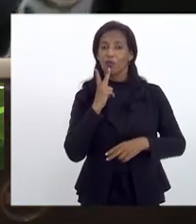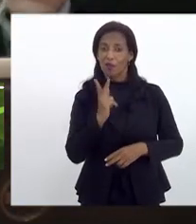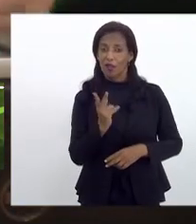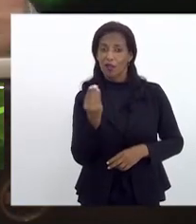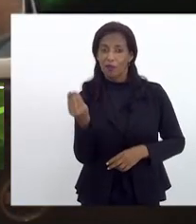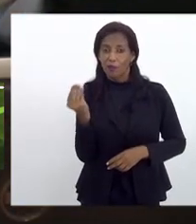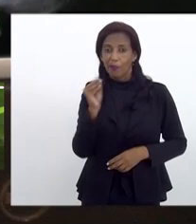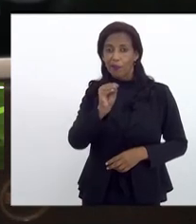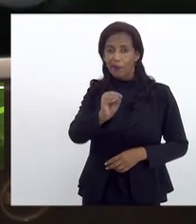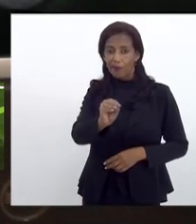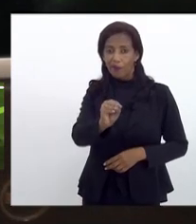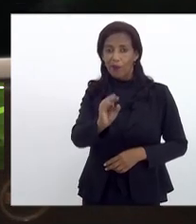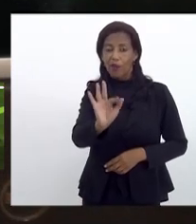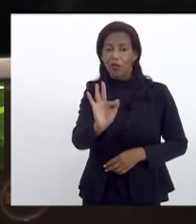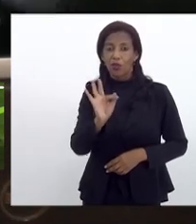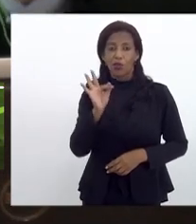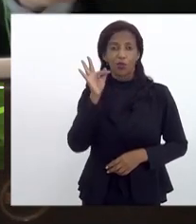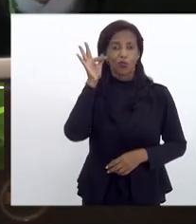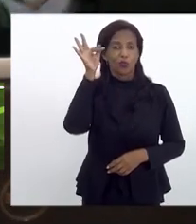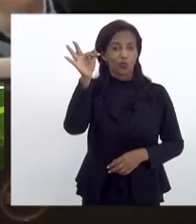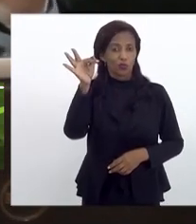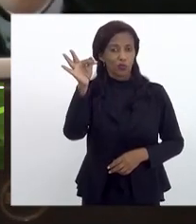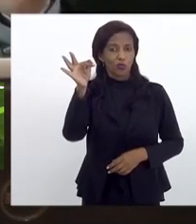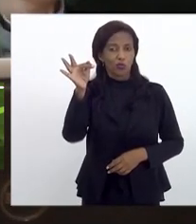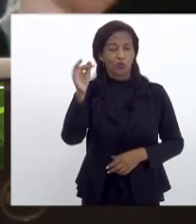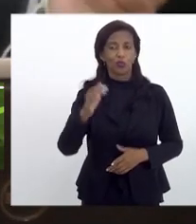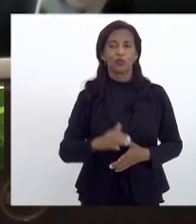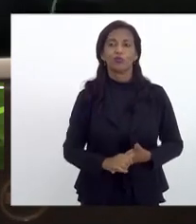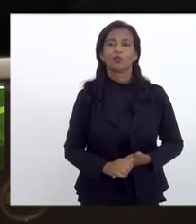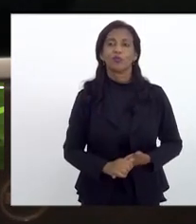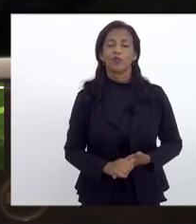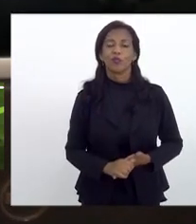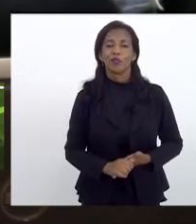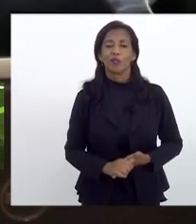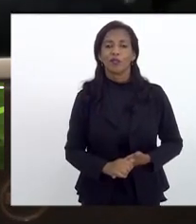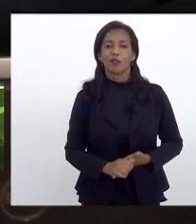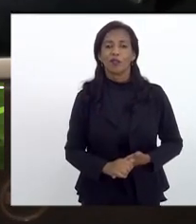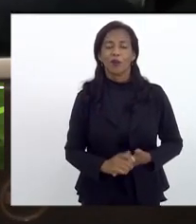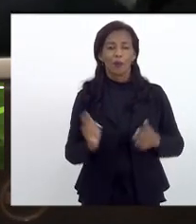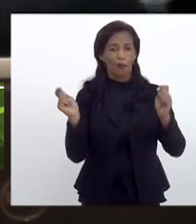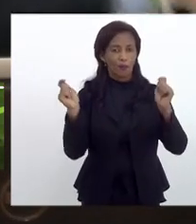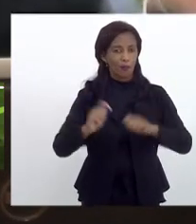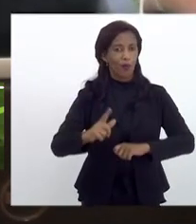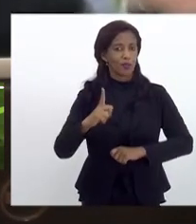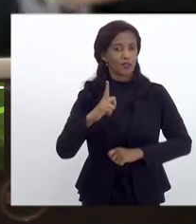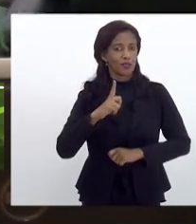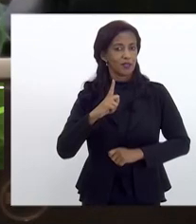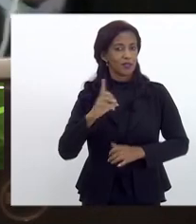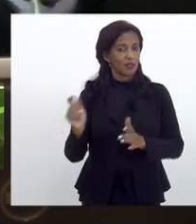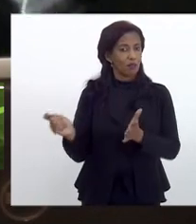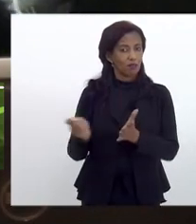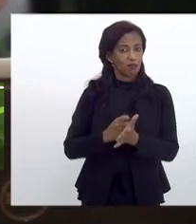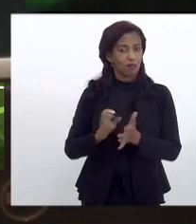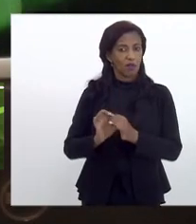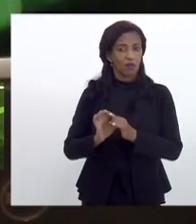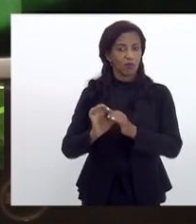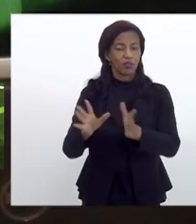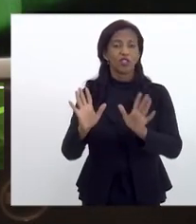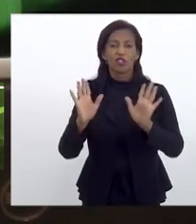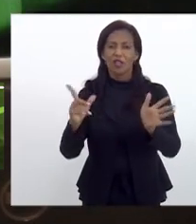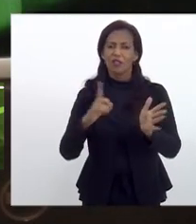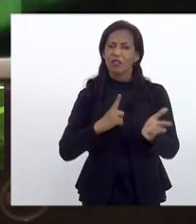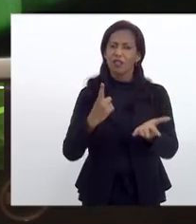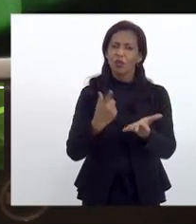Para que no futuro Os novos servidores Têm uma avaliação Um dispositivo autorizativo É isso E tem acordo,